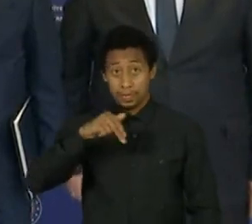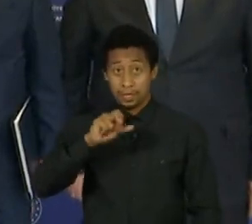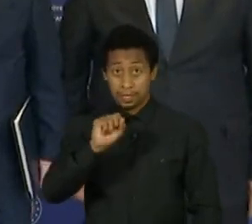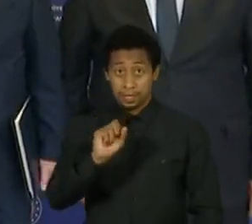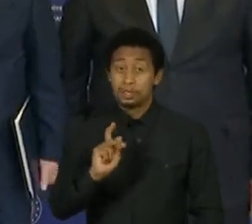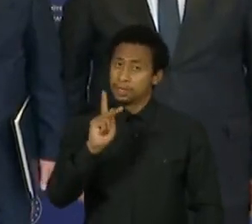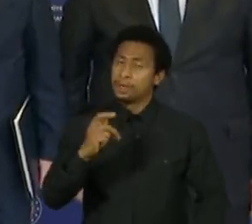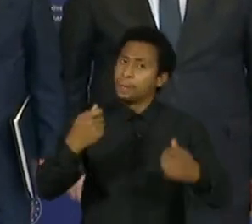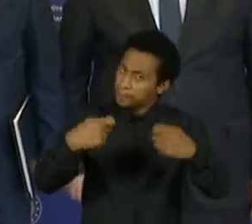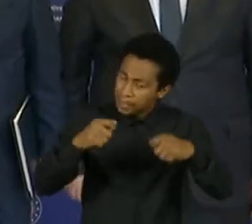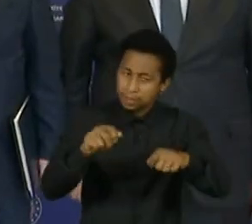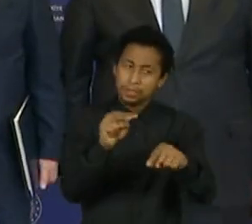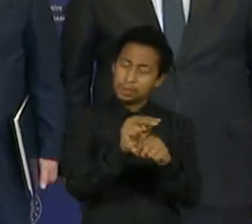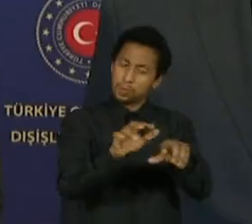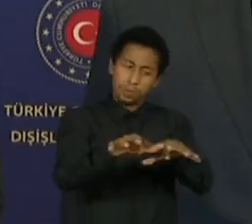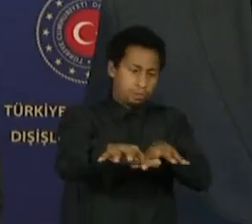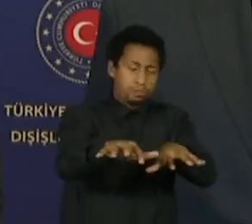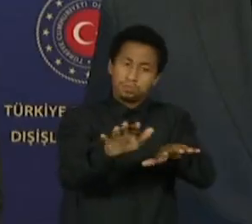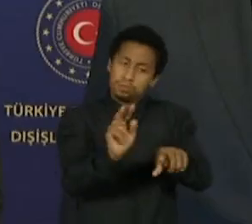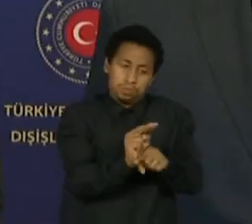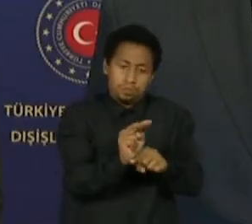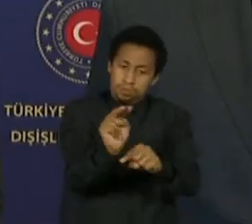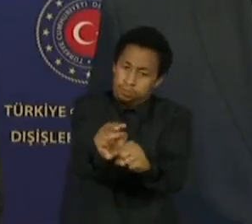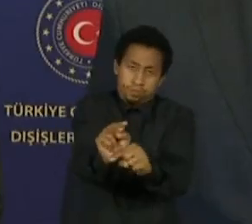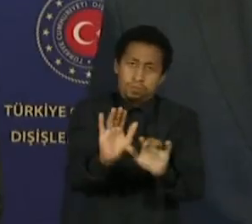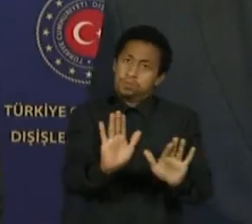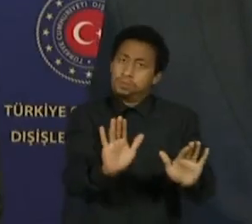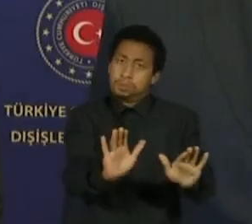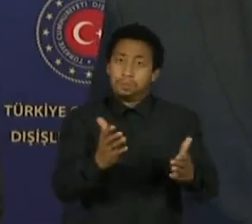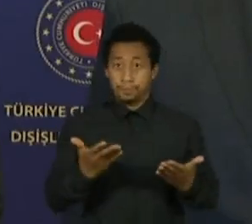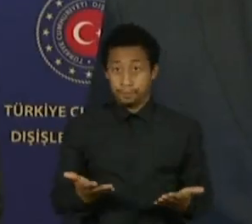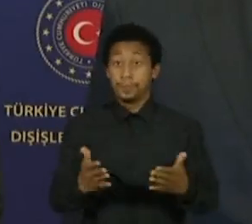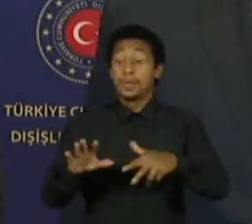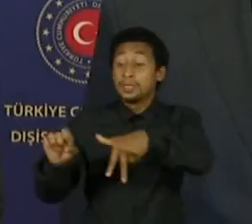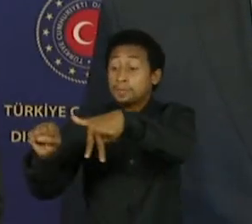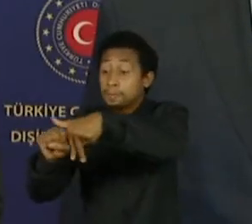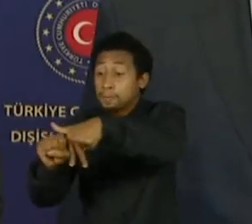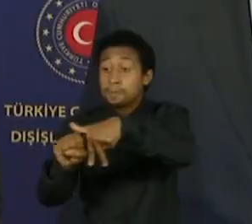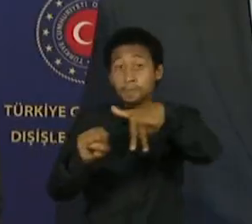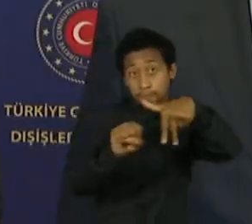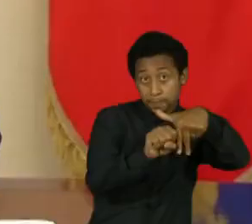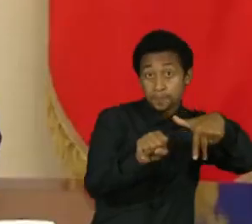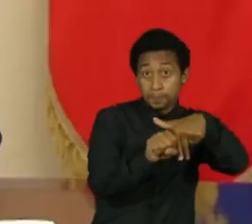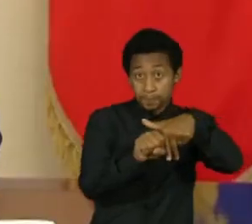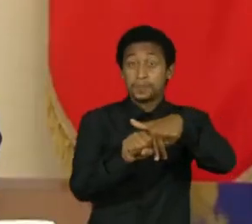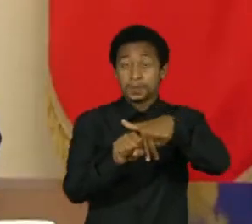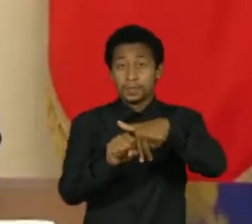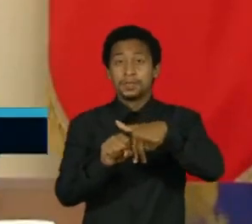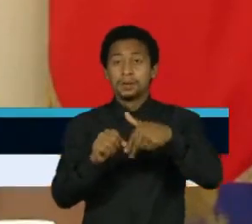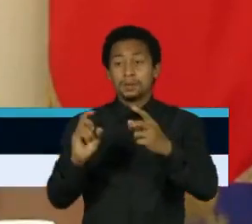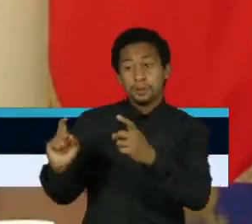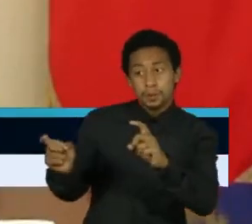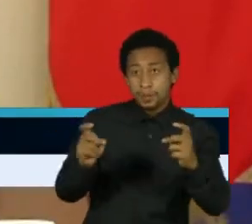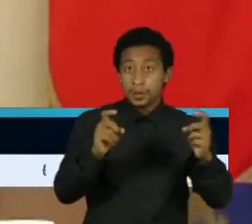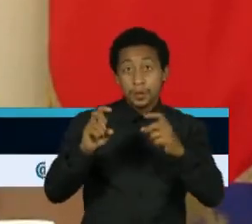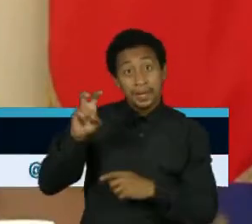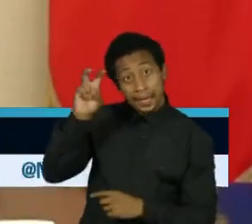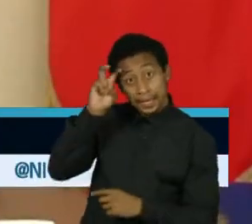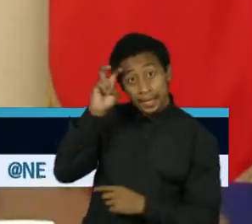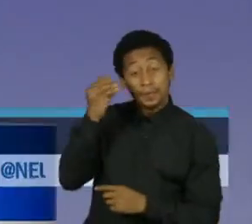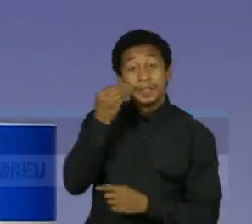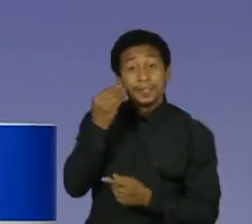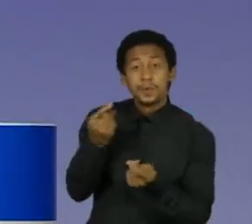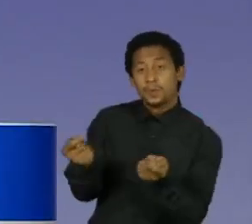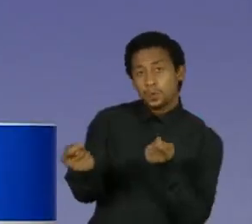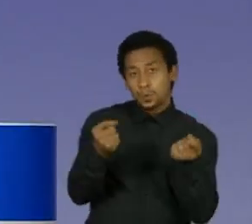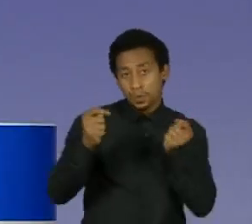político, a Turquia anunciou a mediação de um encontro entre os chanceleres dos dois países na quinta-feira. E mesmo com as ameaças de